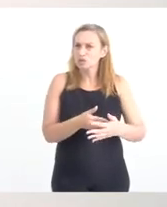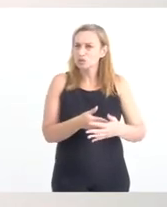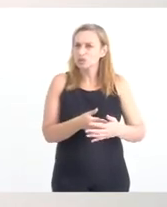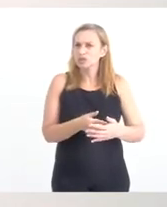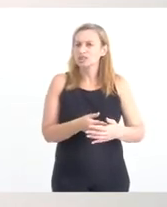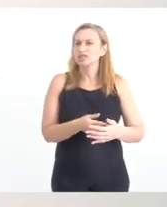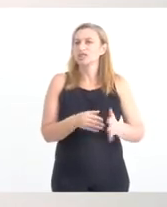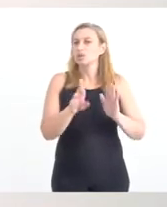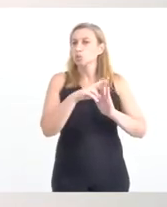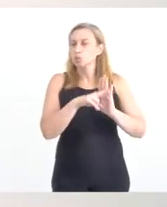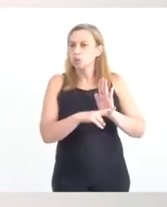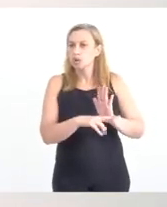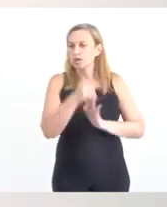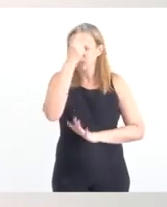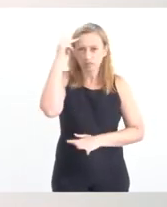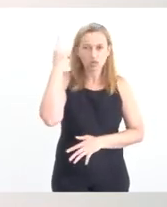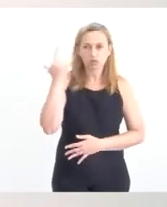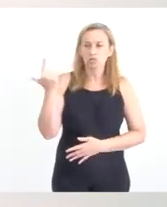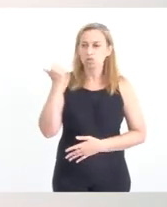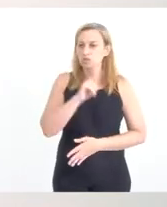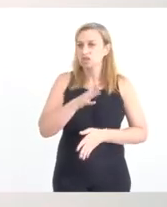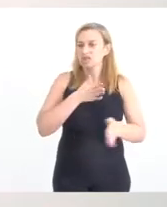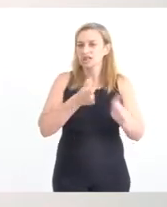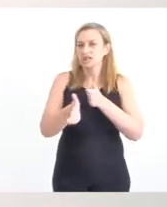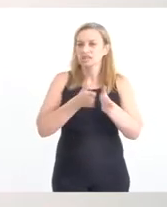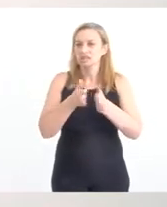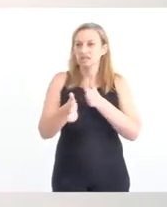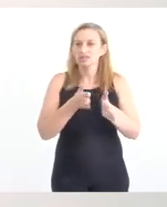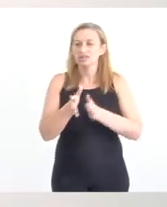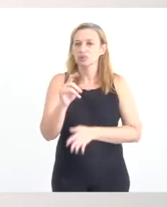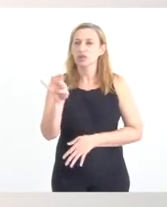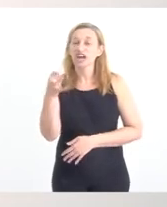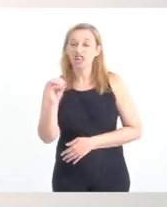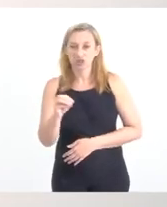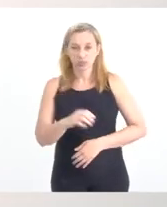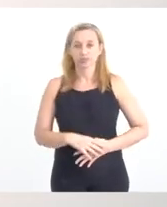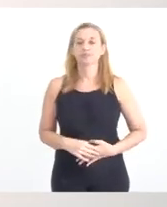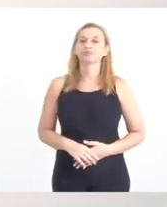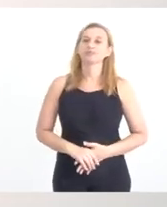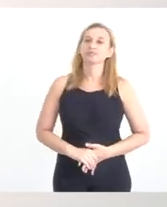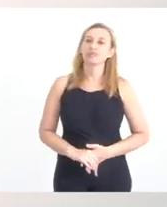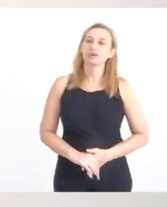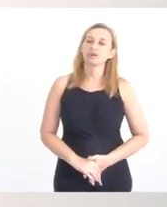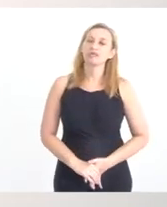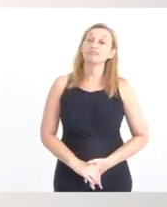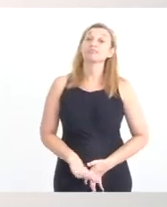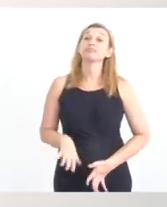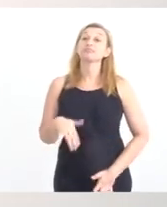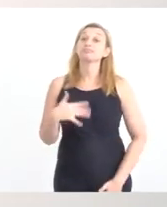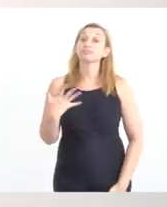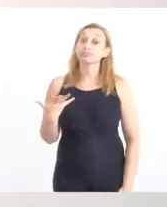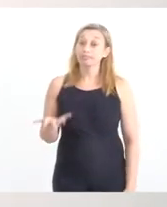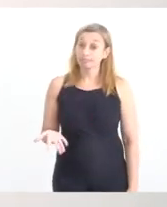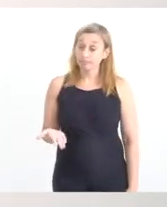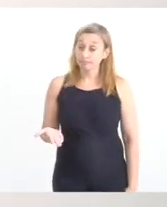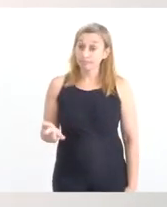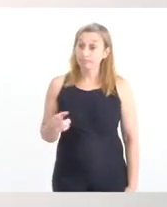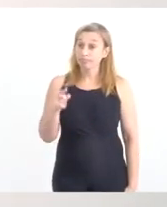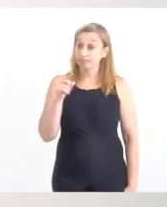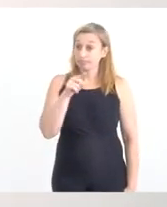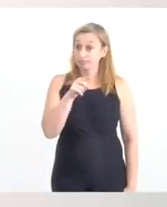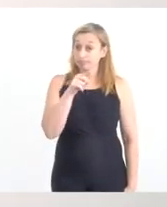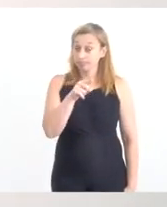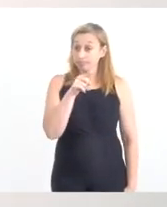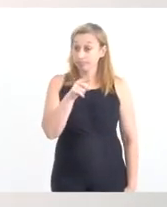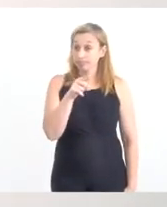e critérios para que as pessoas não acessassem o crédito bom então esses mesmos